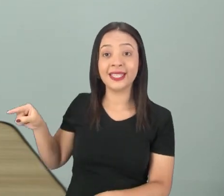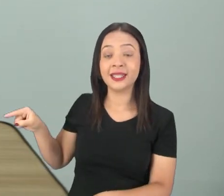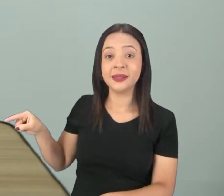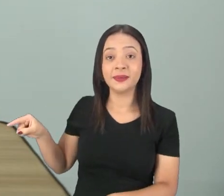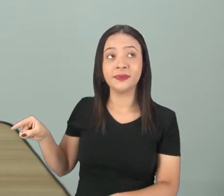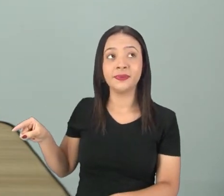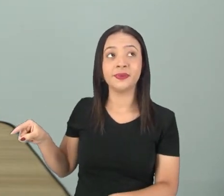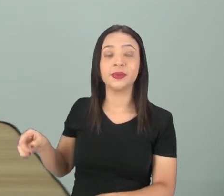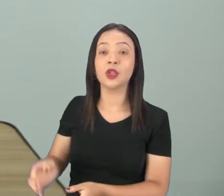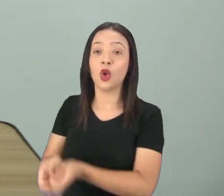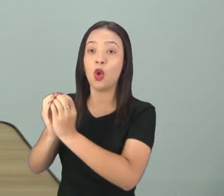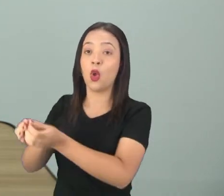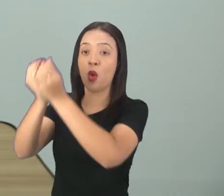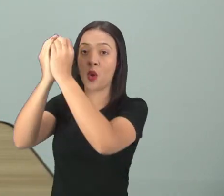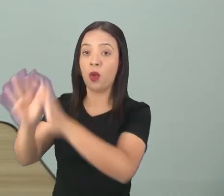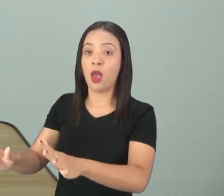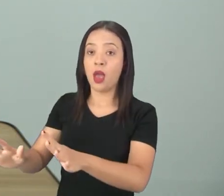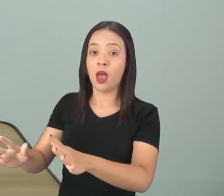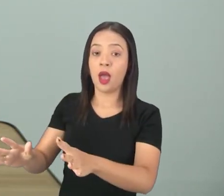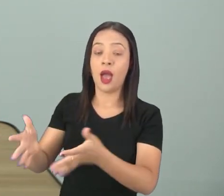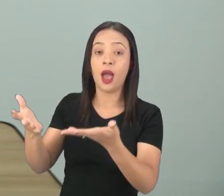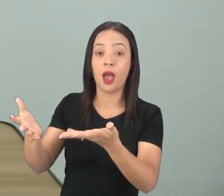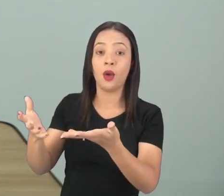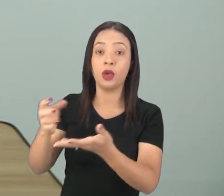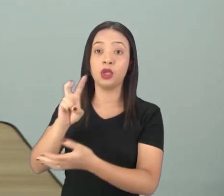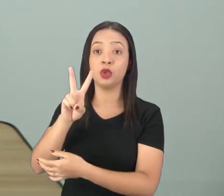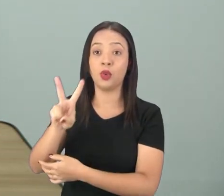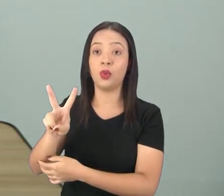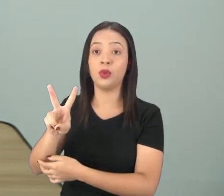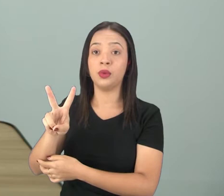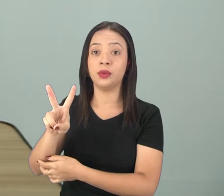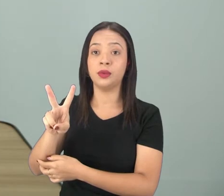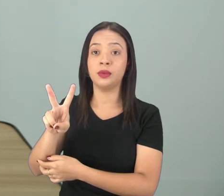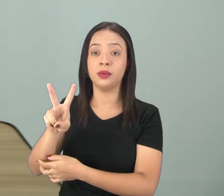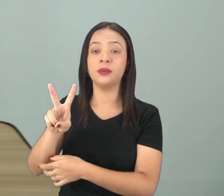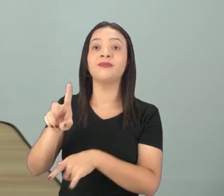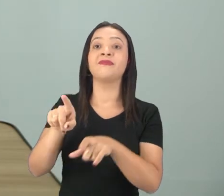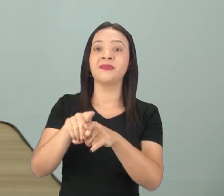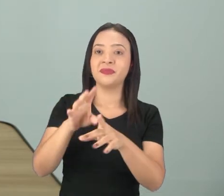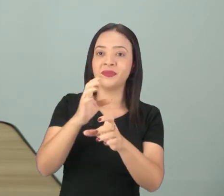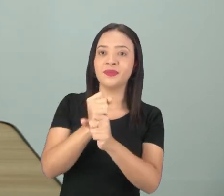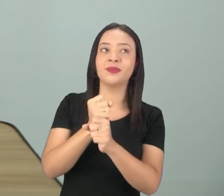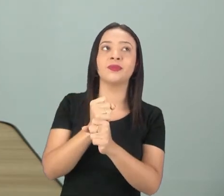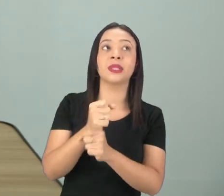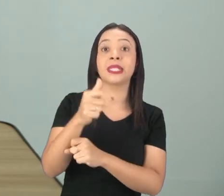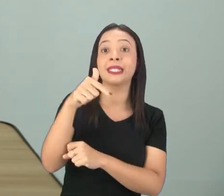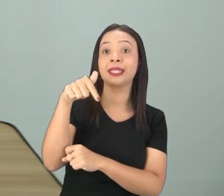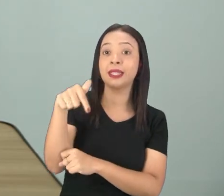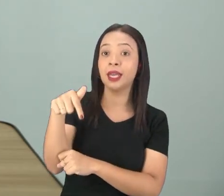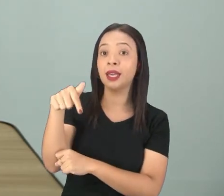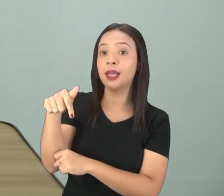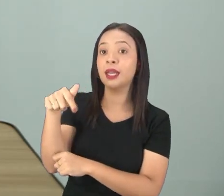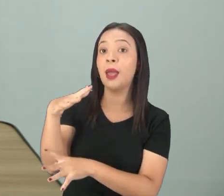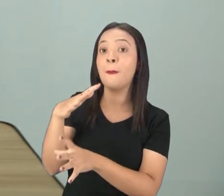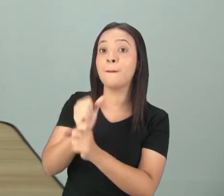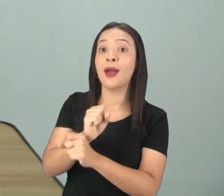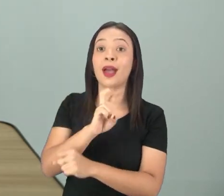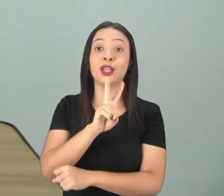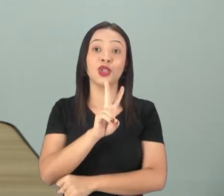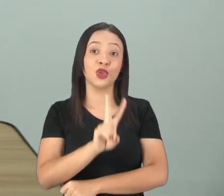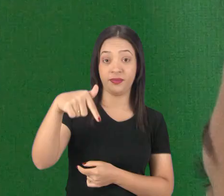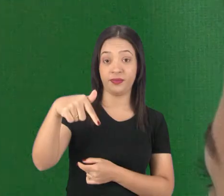vamos supor que caiu nesse número, no 2. E aí ele faz uma adição também. Ele coloca 7